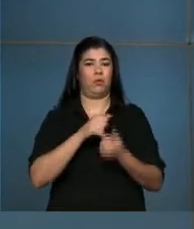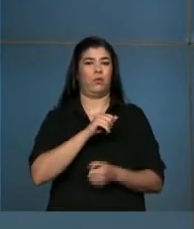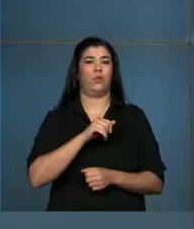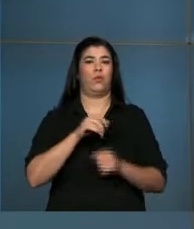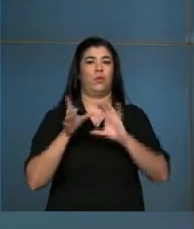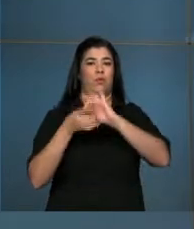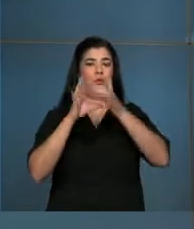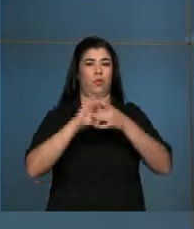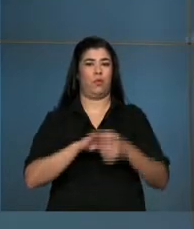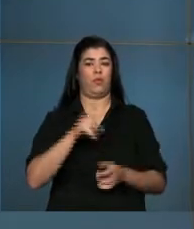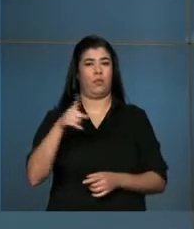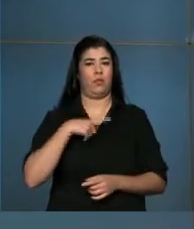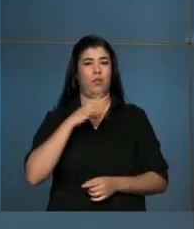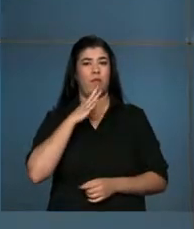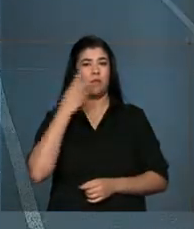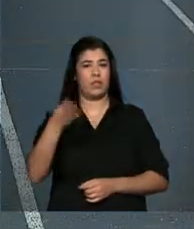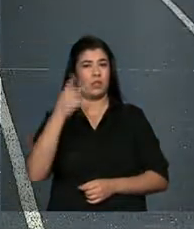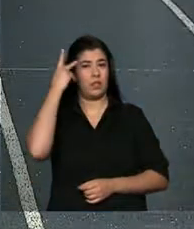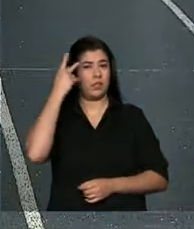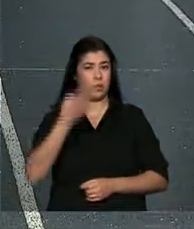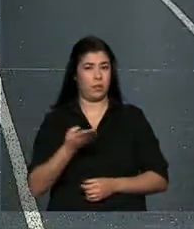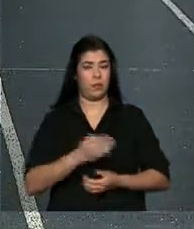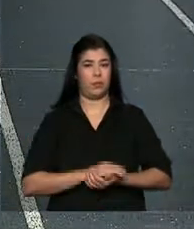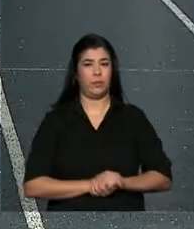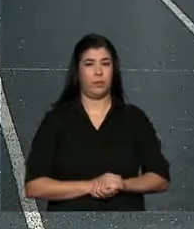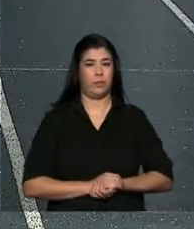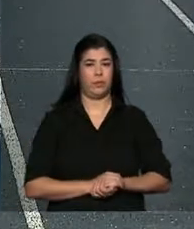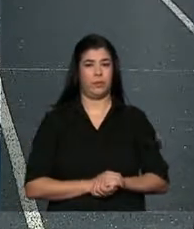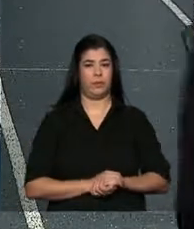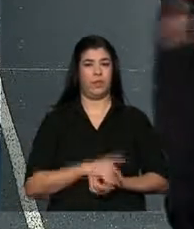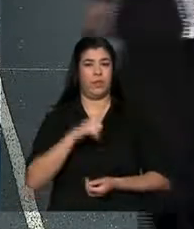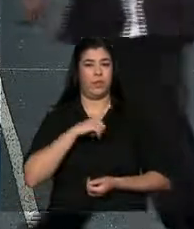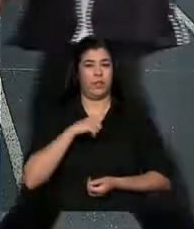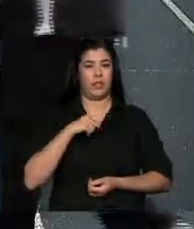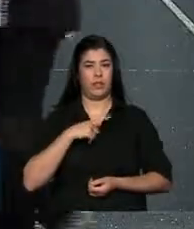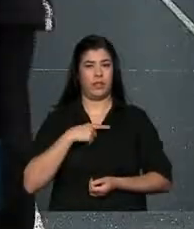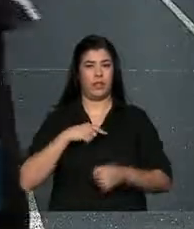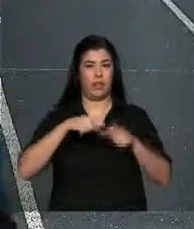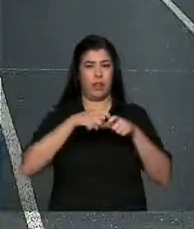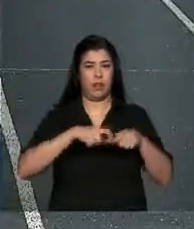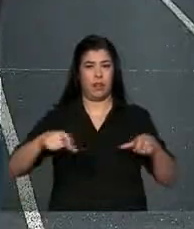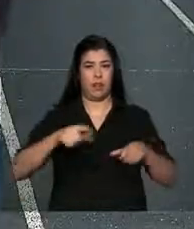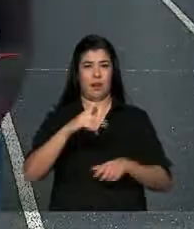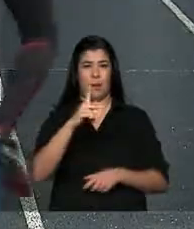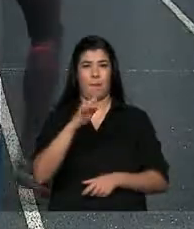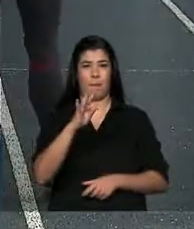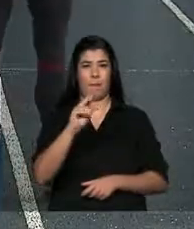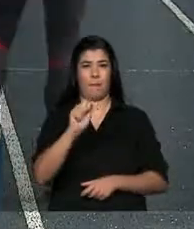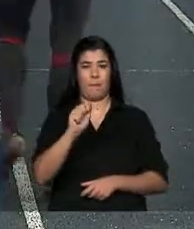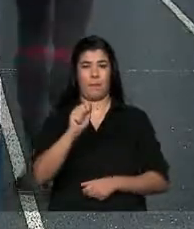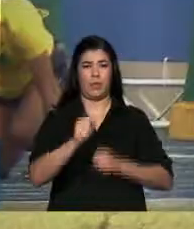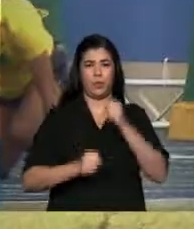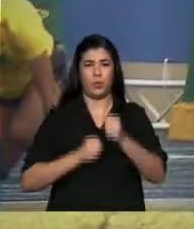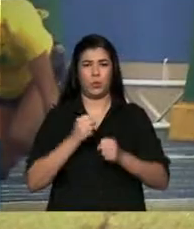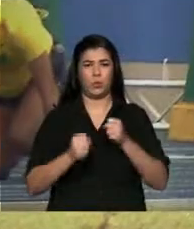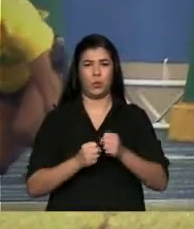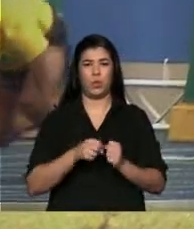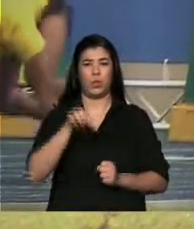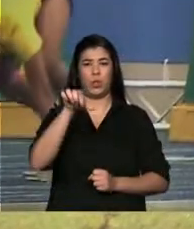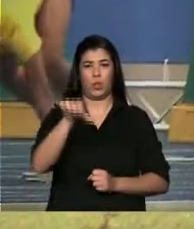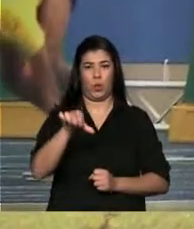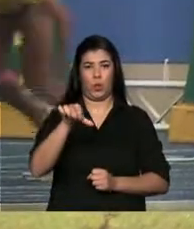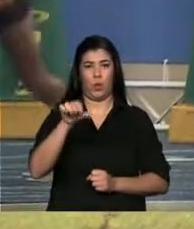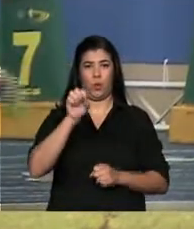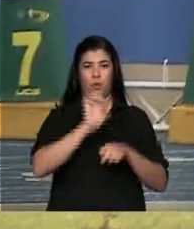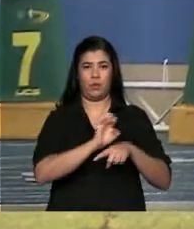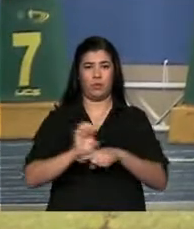Bernardo do Campo, São Paulo. São 15 pistas de atletismo entregues em 11 estados do país. 9 delas já